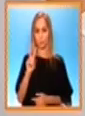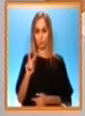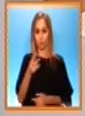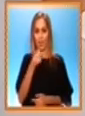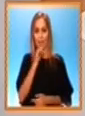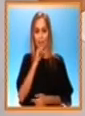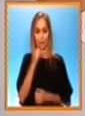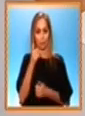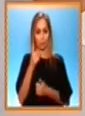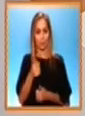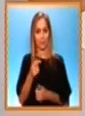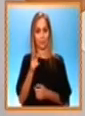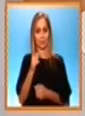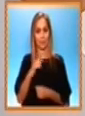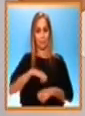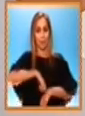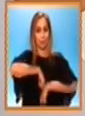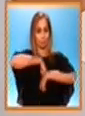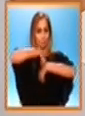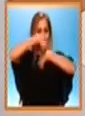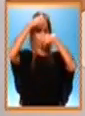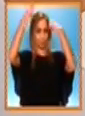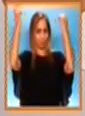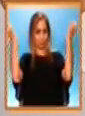muito bem. Também tiram a roupa. Também tiram a roupa.